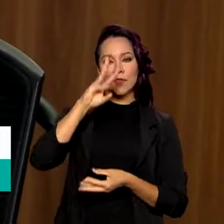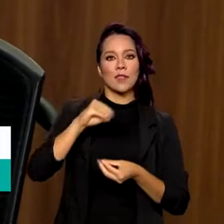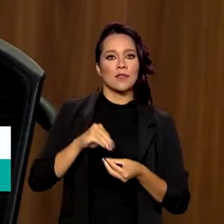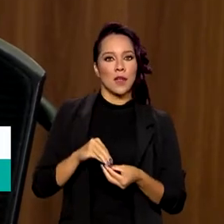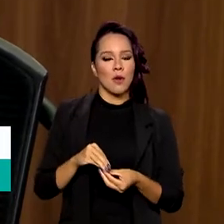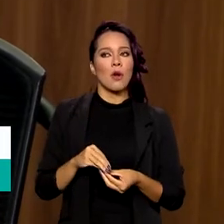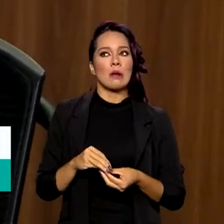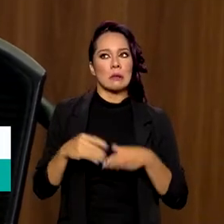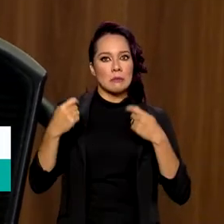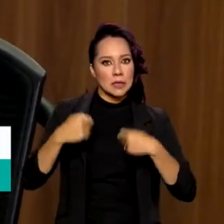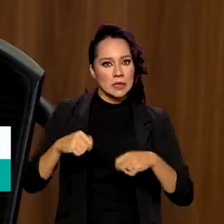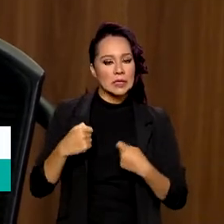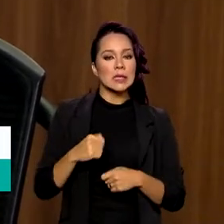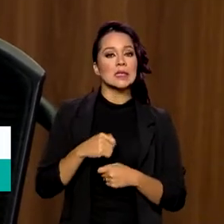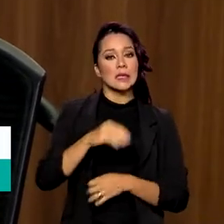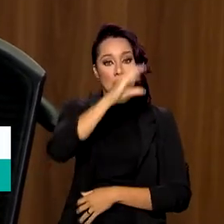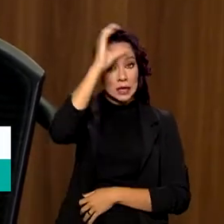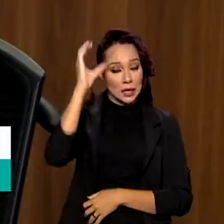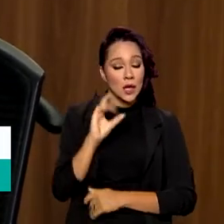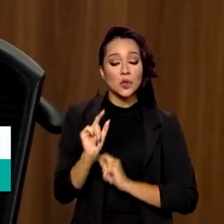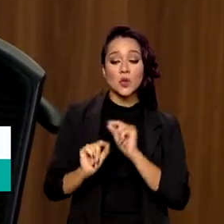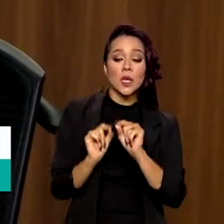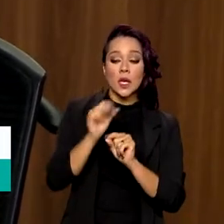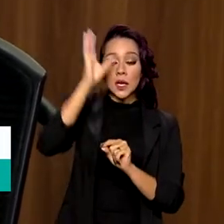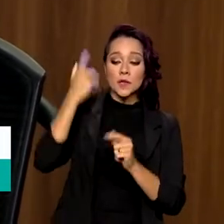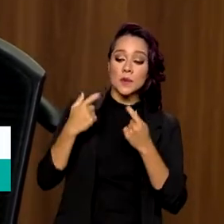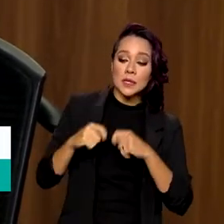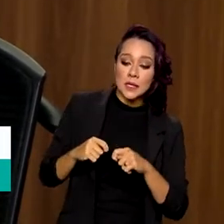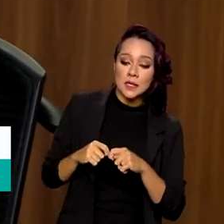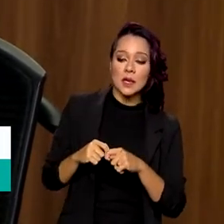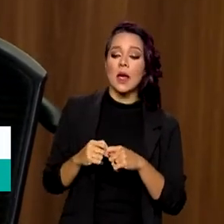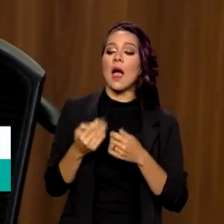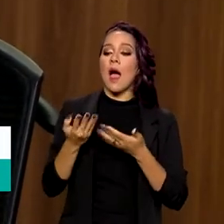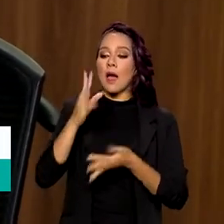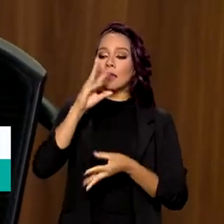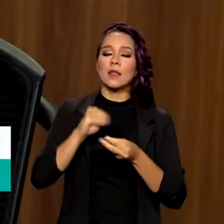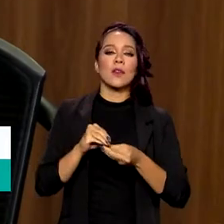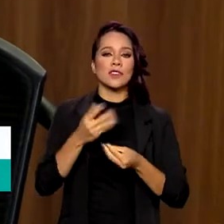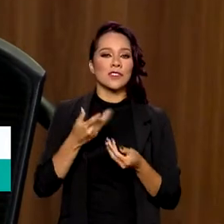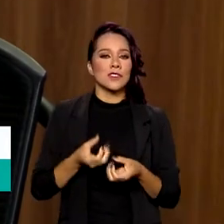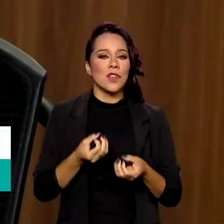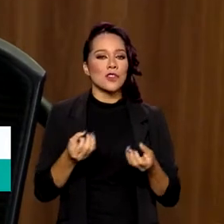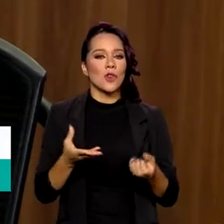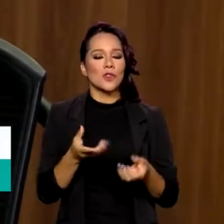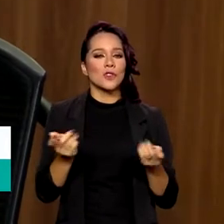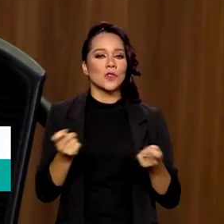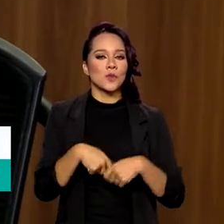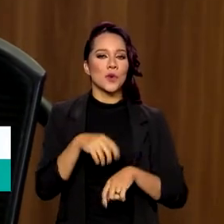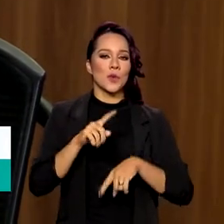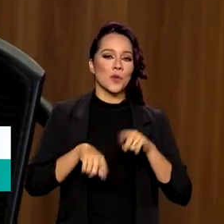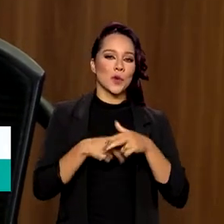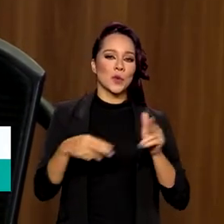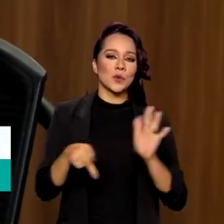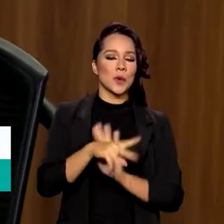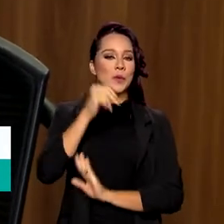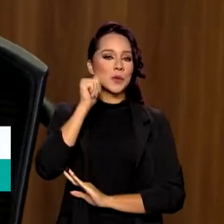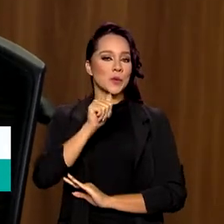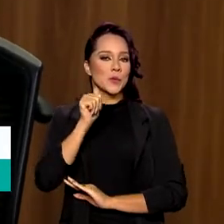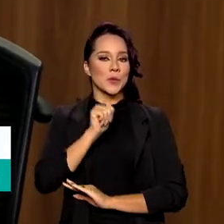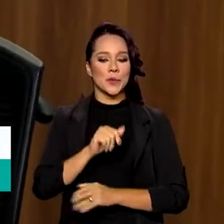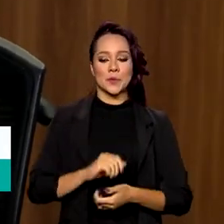ainda mais a necessidade da nossa cliente a gente acabou lançando recentemente novas condições de produto bancários para elas